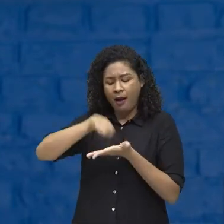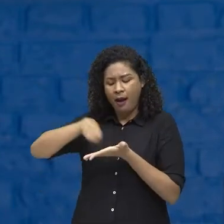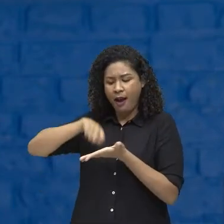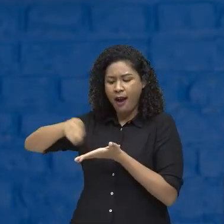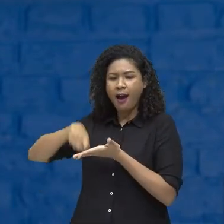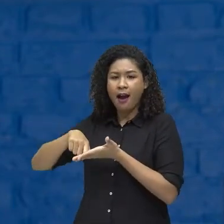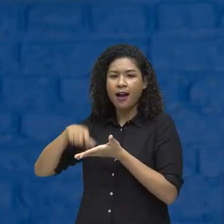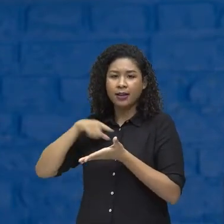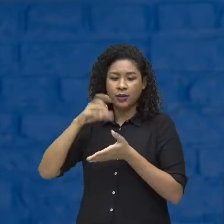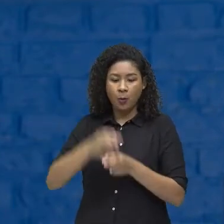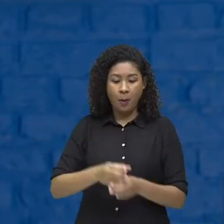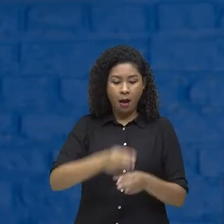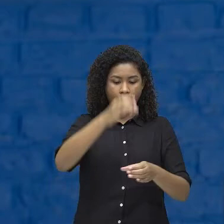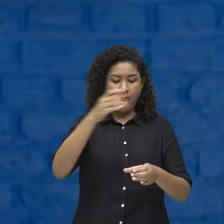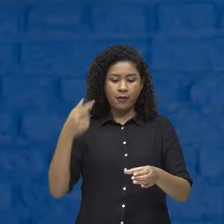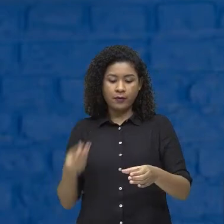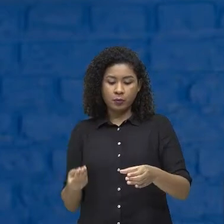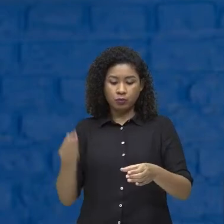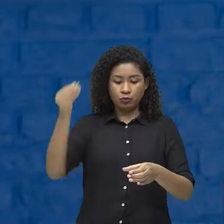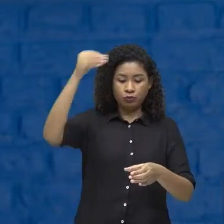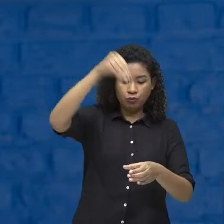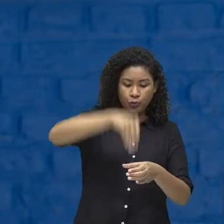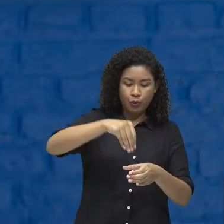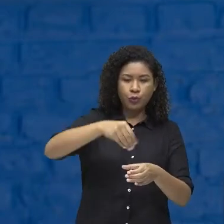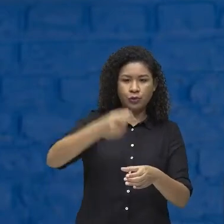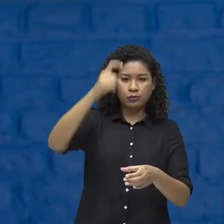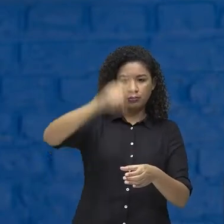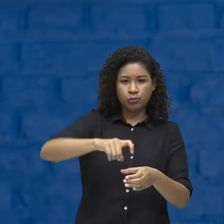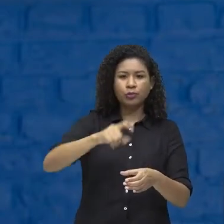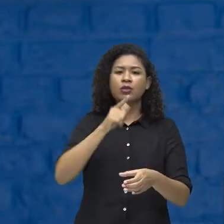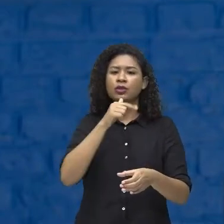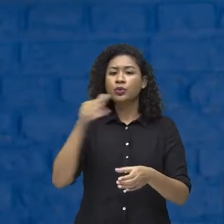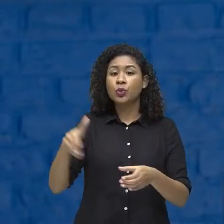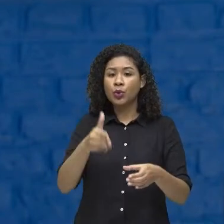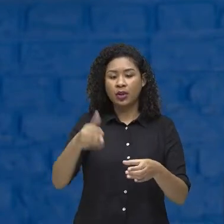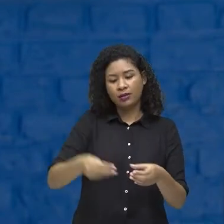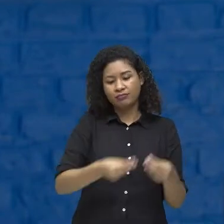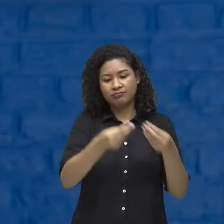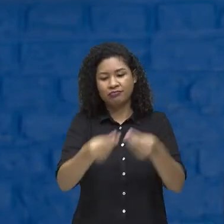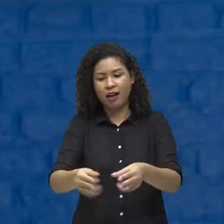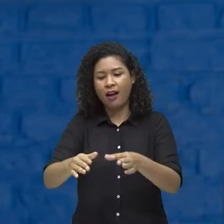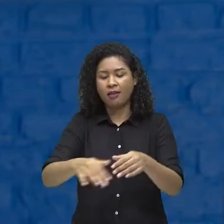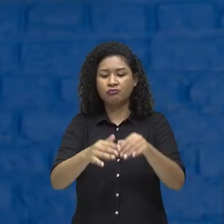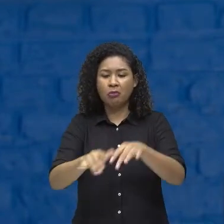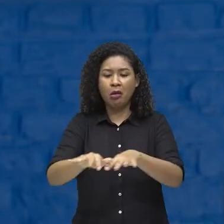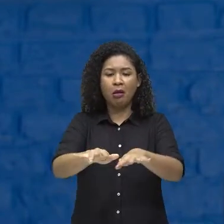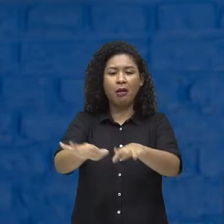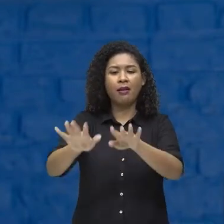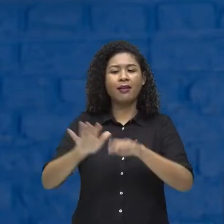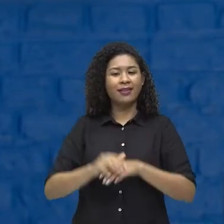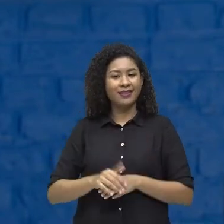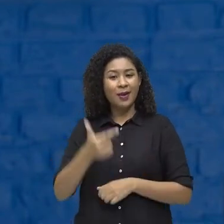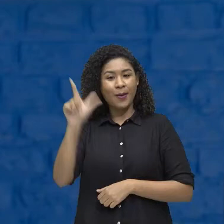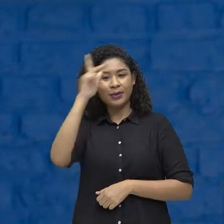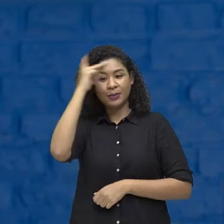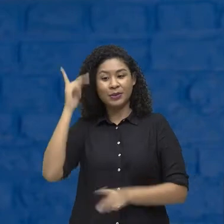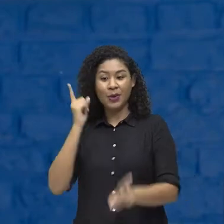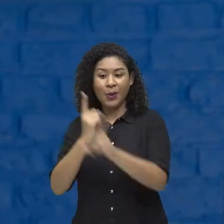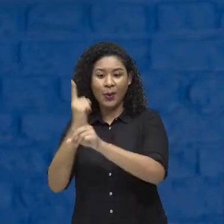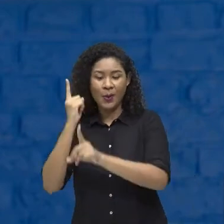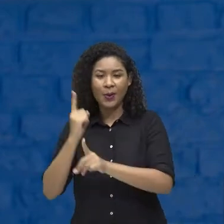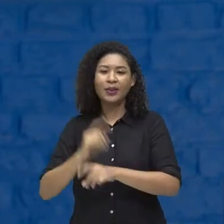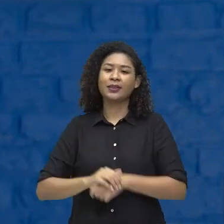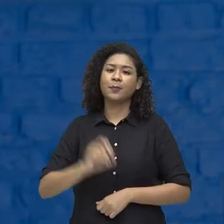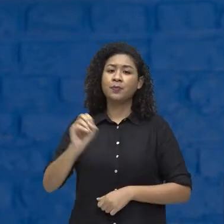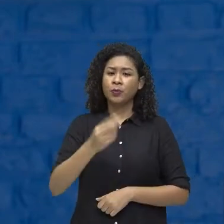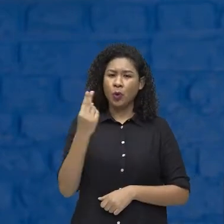pessoa encontra. Ou você pode também escrever, esconder em algum lugar, né? Arquivar, guardar. E aí lá no